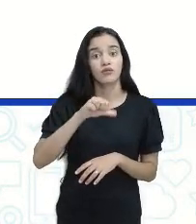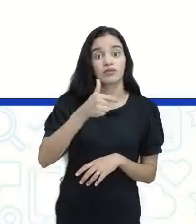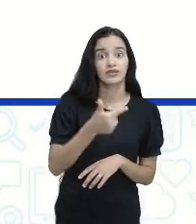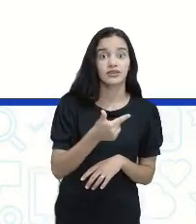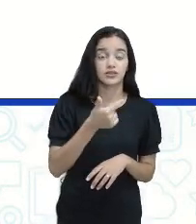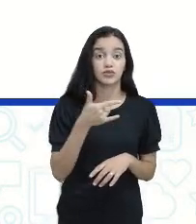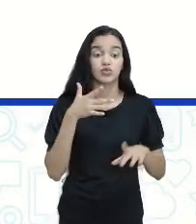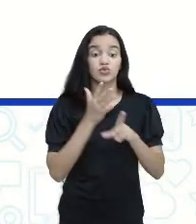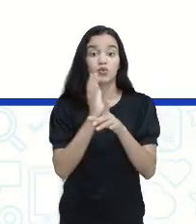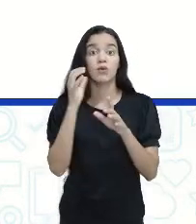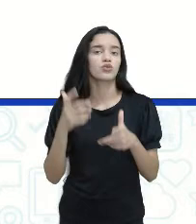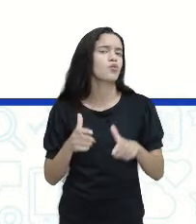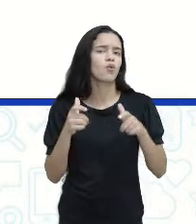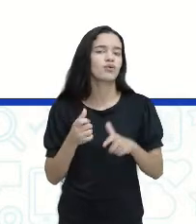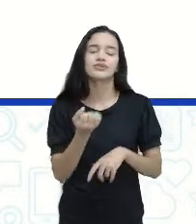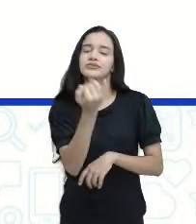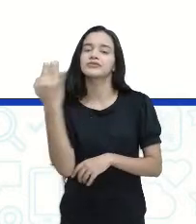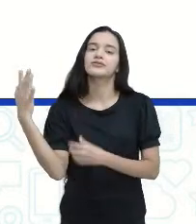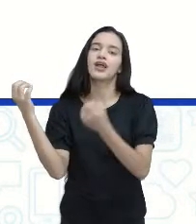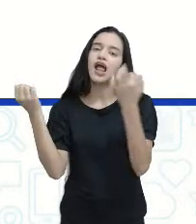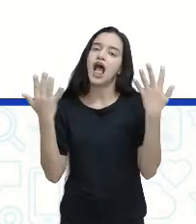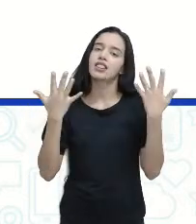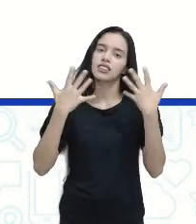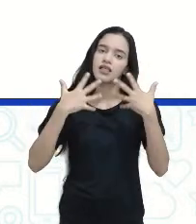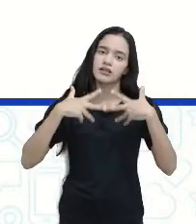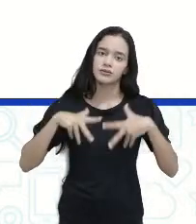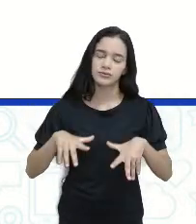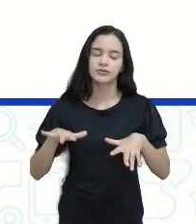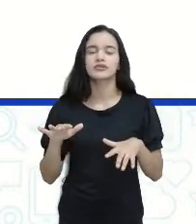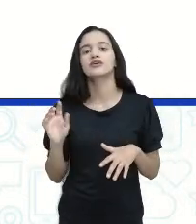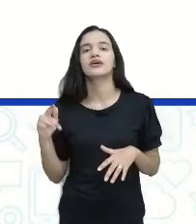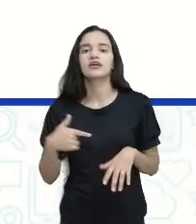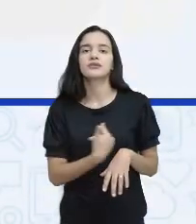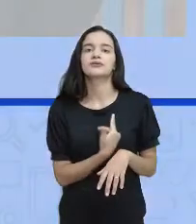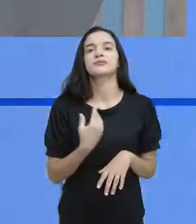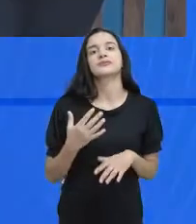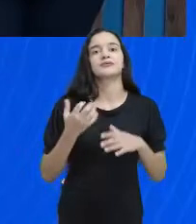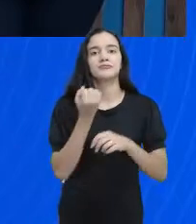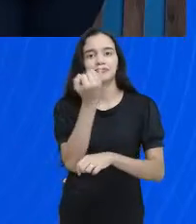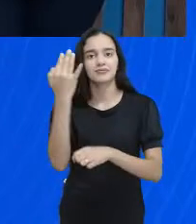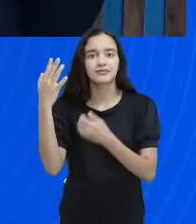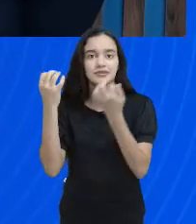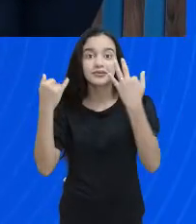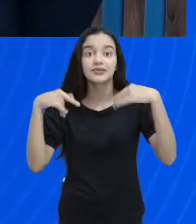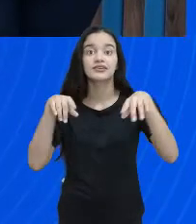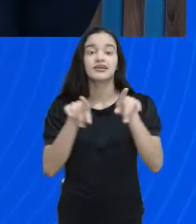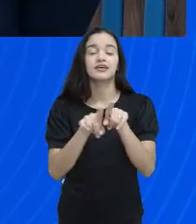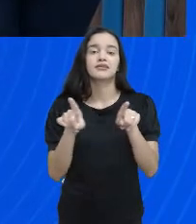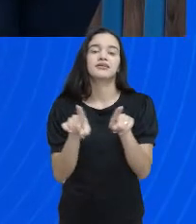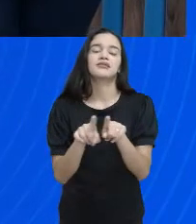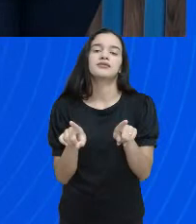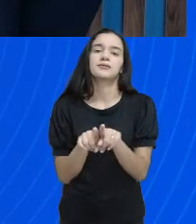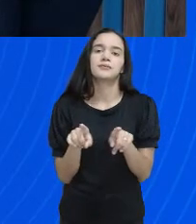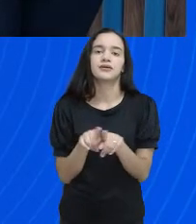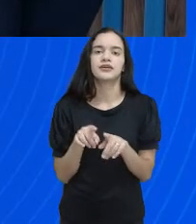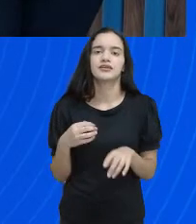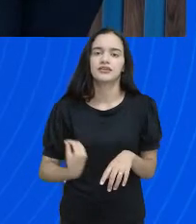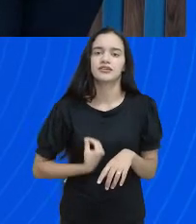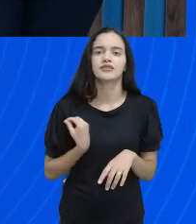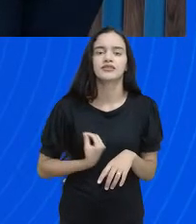seja, são elementos naturais que estão ali, né, na nossa natureza. Os demais que existem